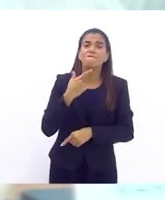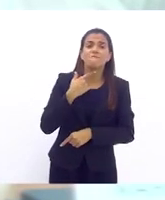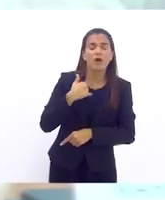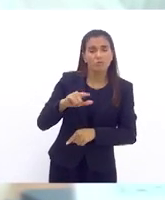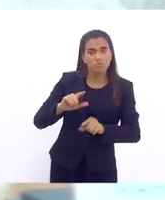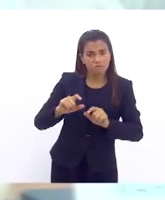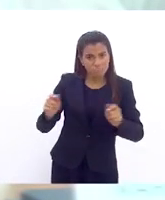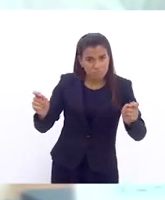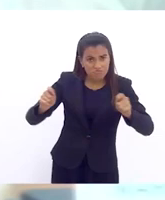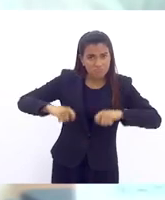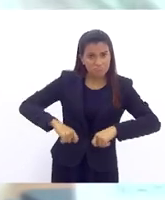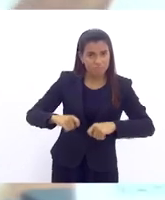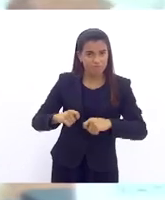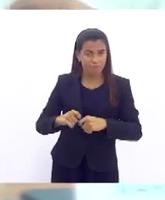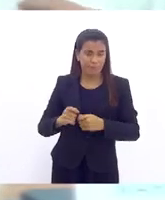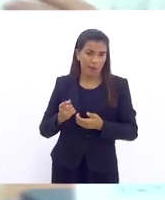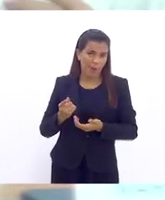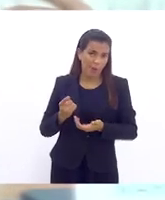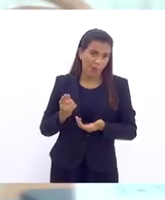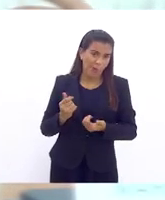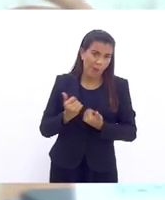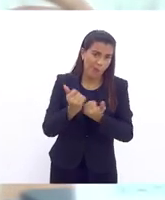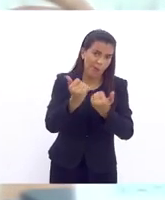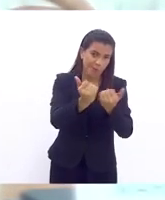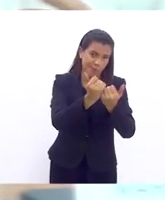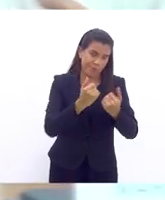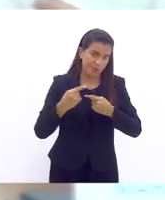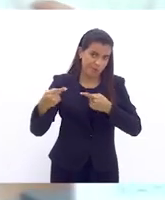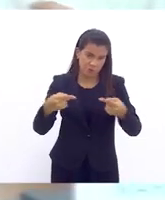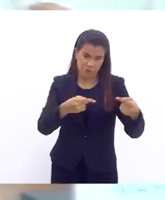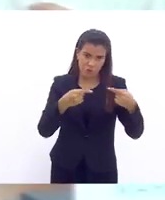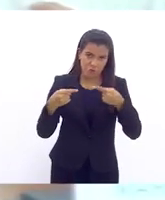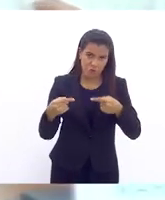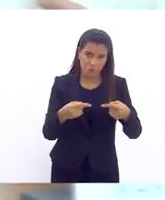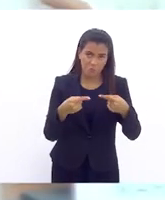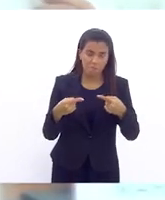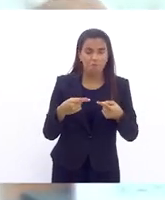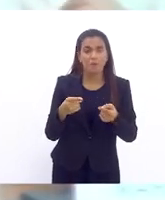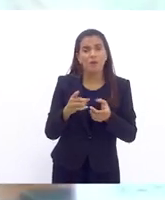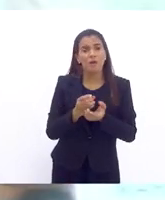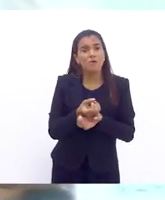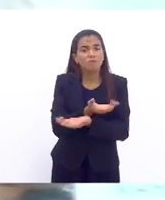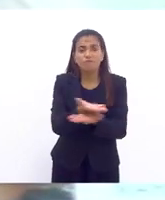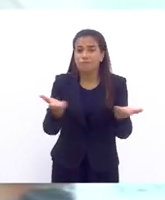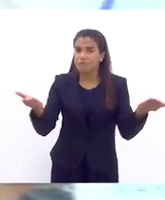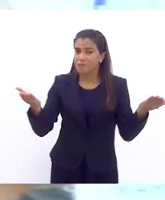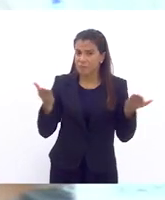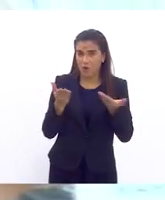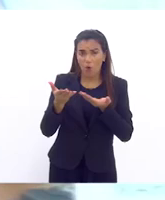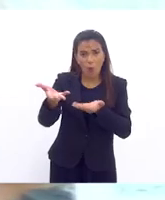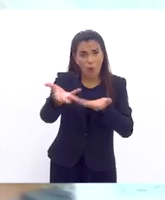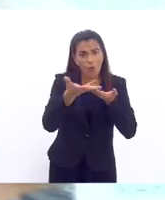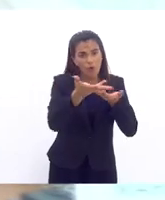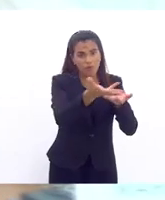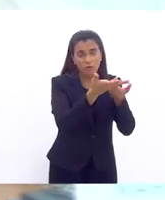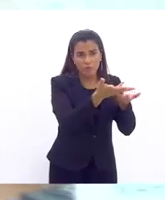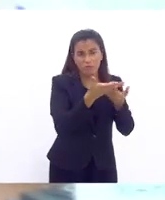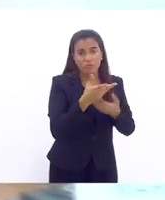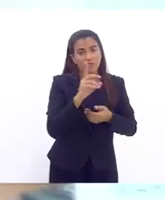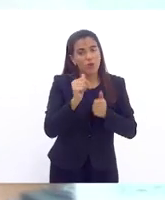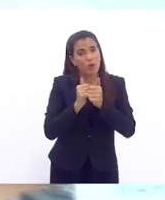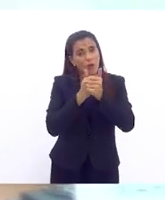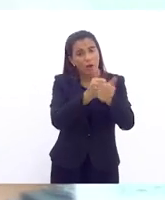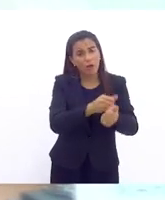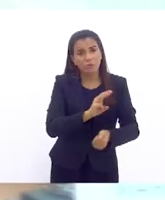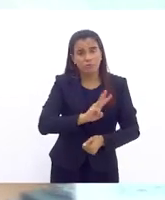para para contribuir com com a nossa discussão no fecan então fica o convite a todos nas próximas reuniões do fecan é só acompanhar